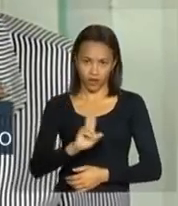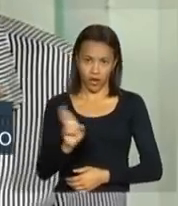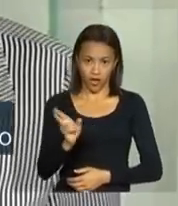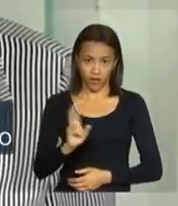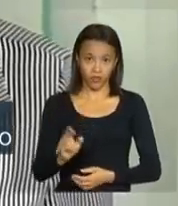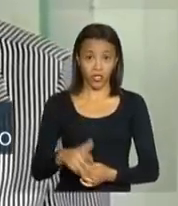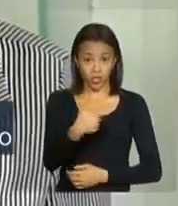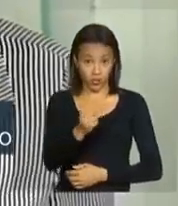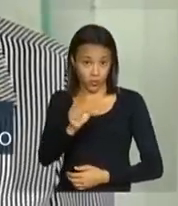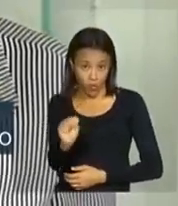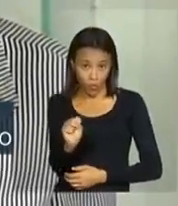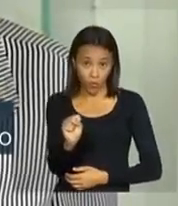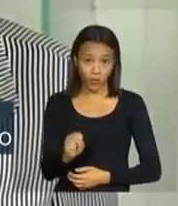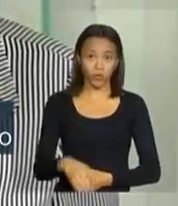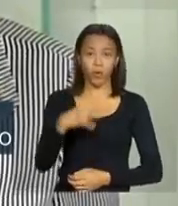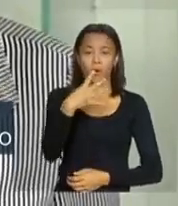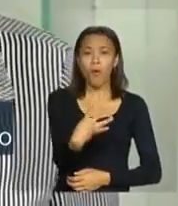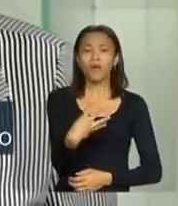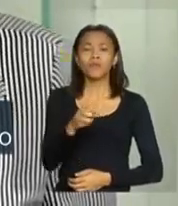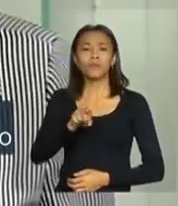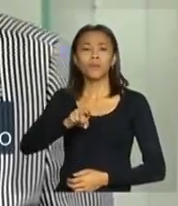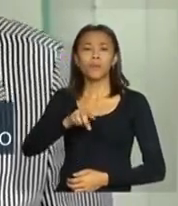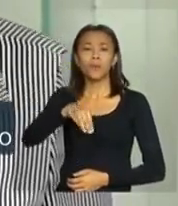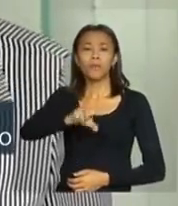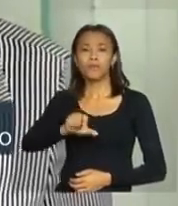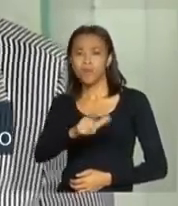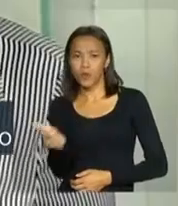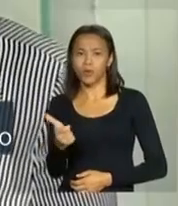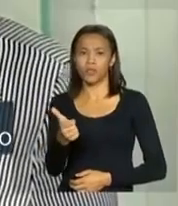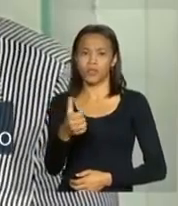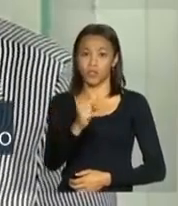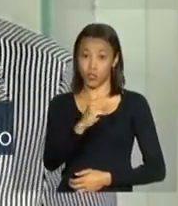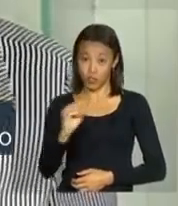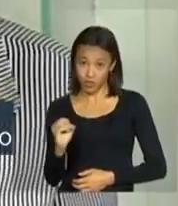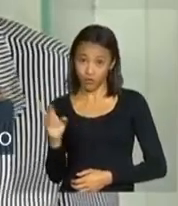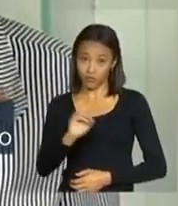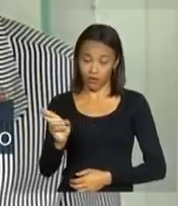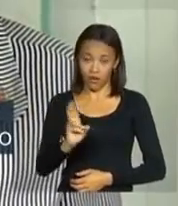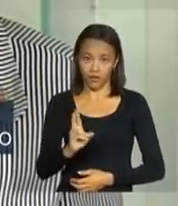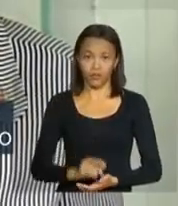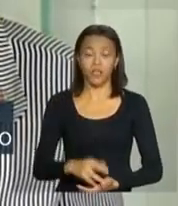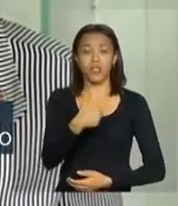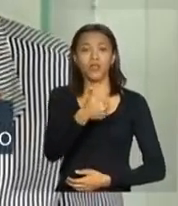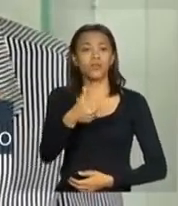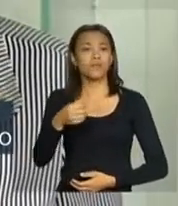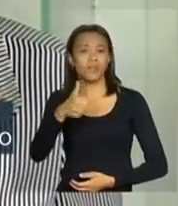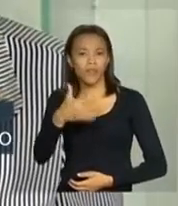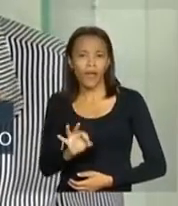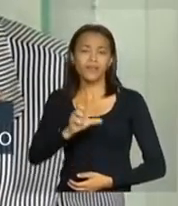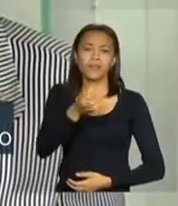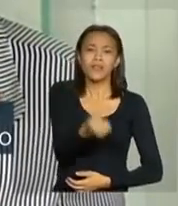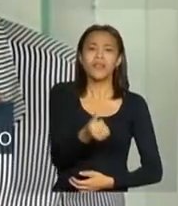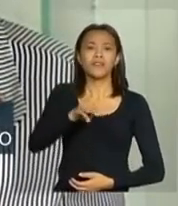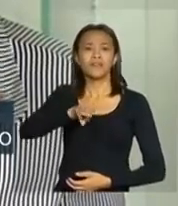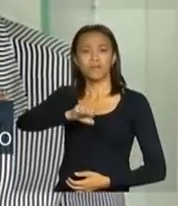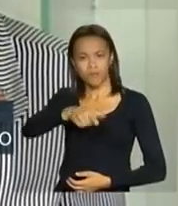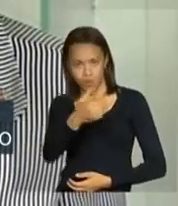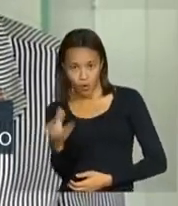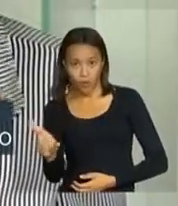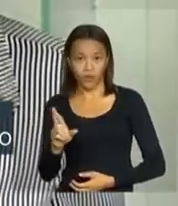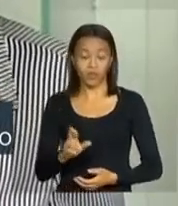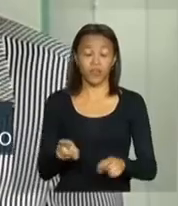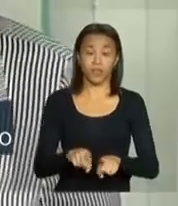Em 2008, 4 milhões e 800 de reais. Em 2010, 6 milhões e 700.